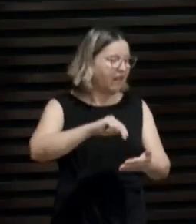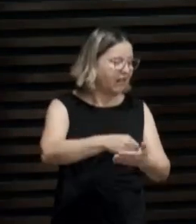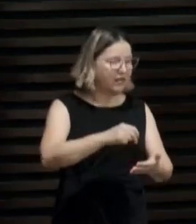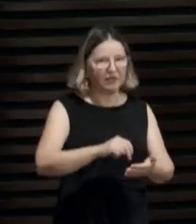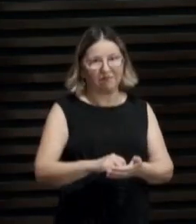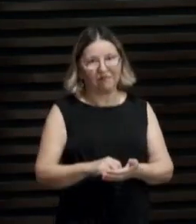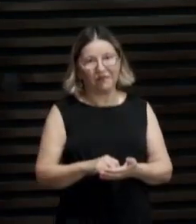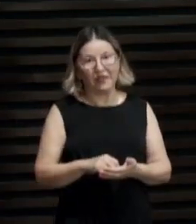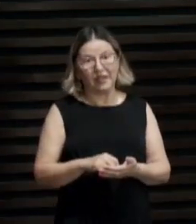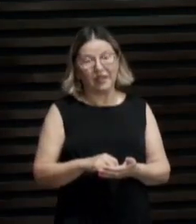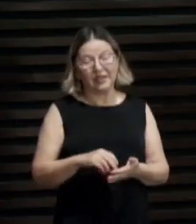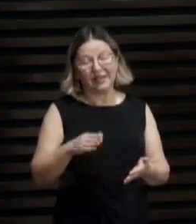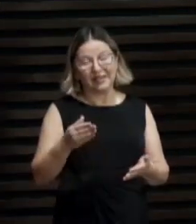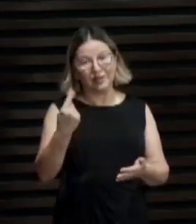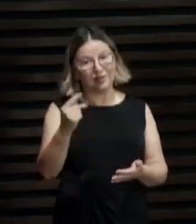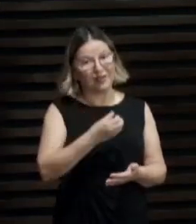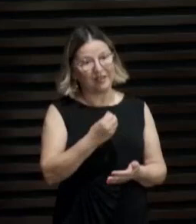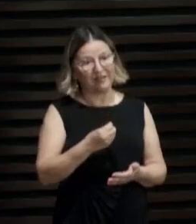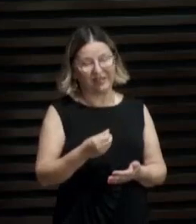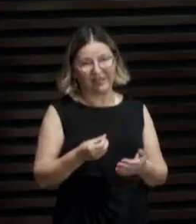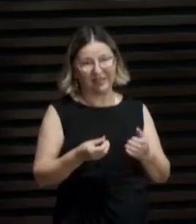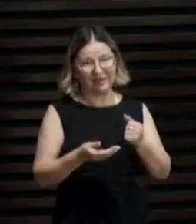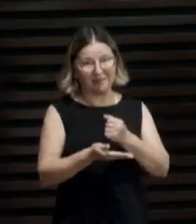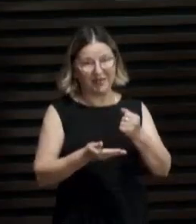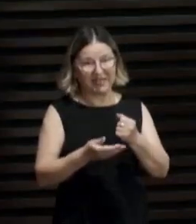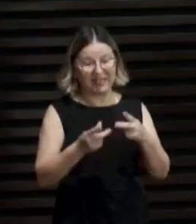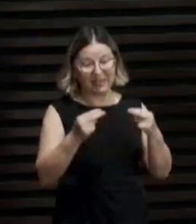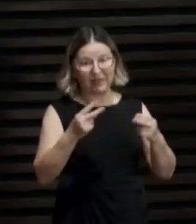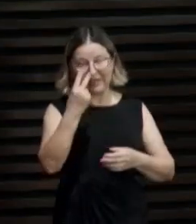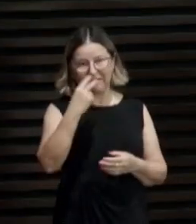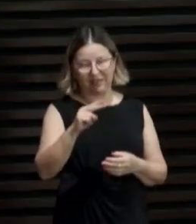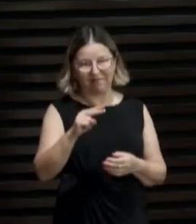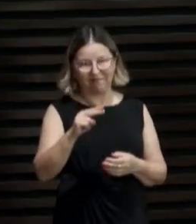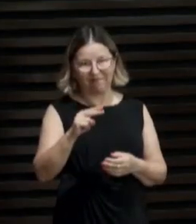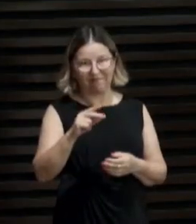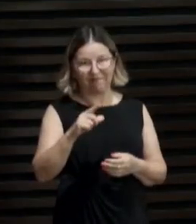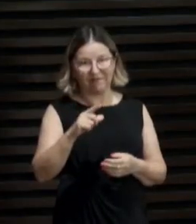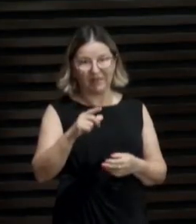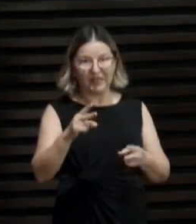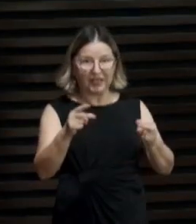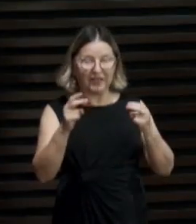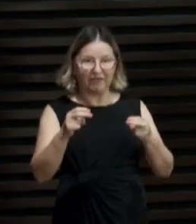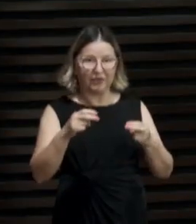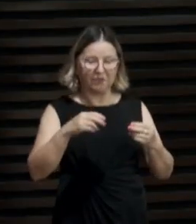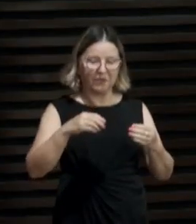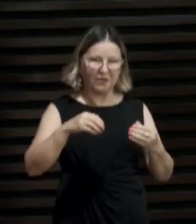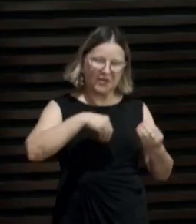se veem. E aí nós estamos vendo uma grande mistura de candomblé,